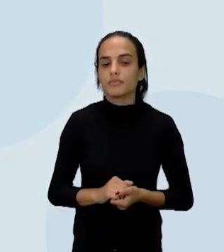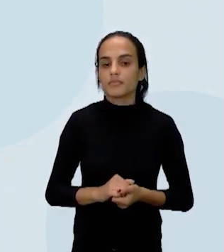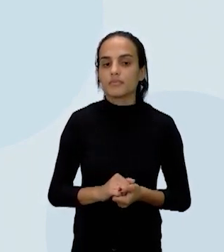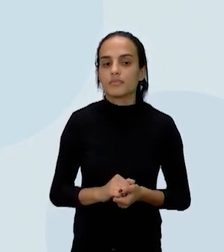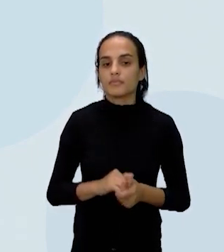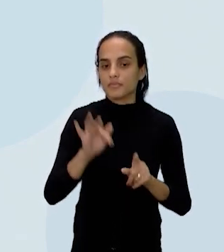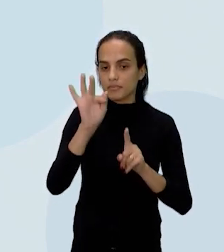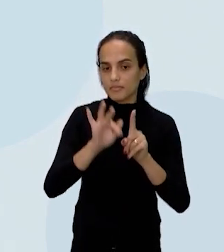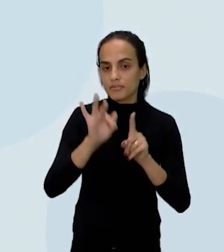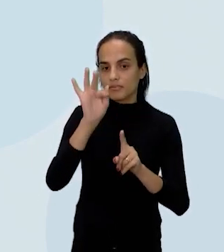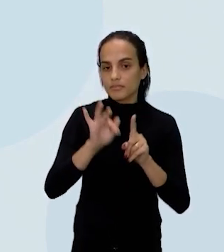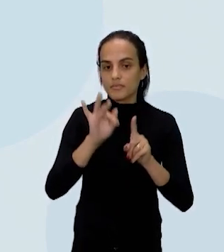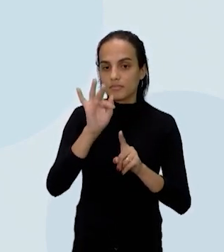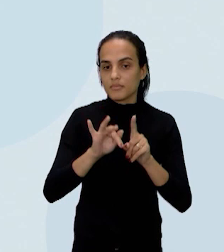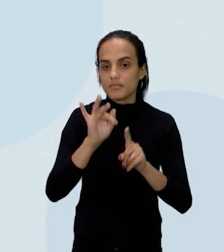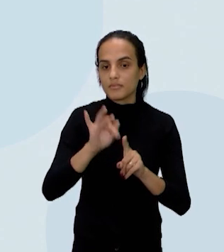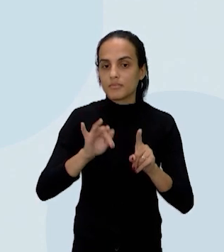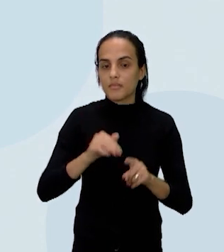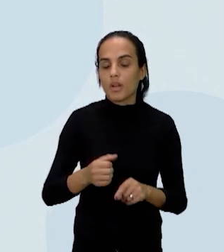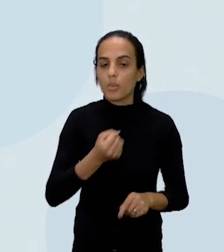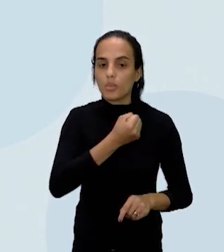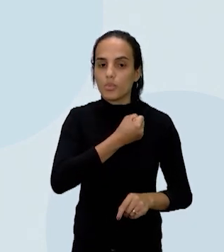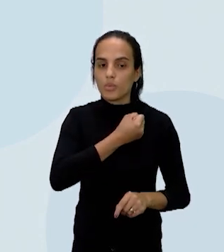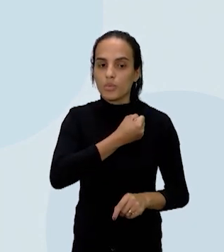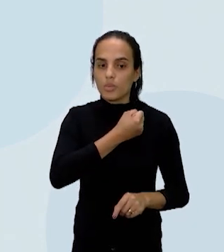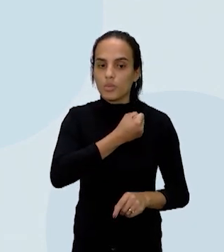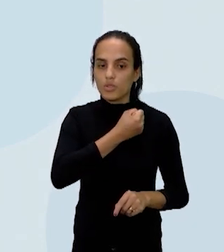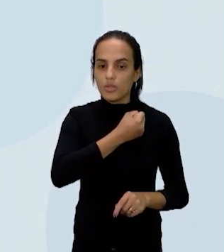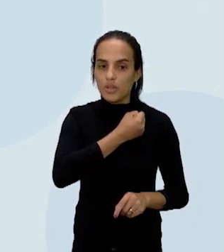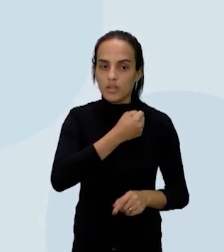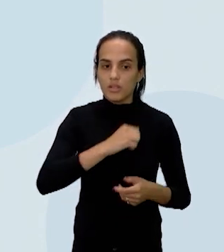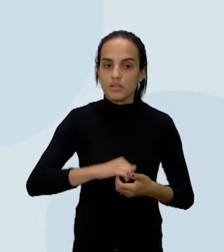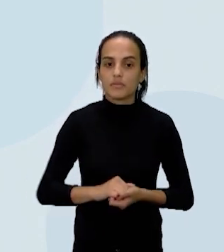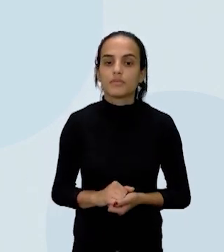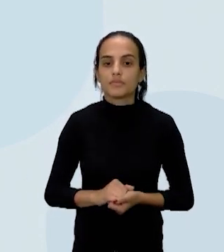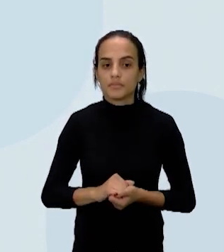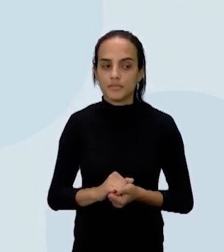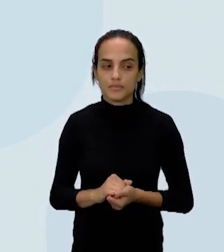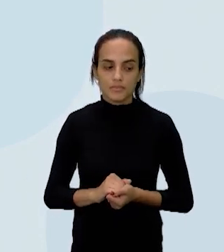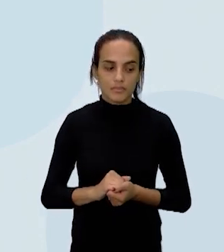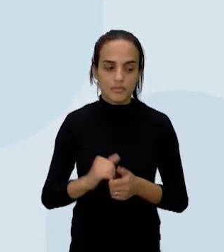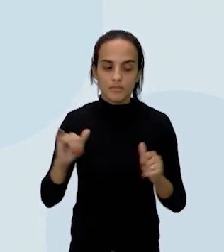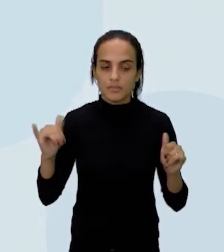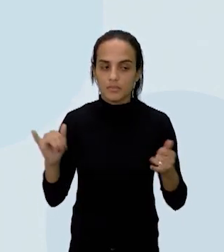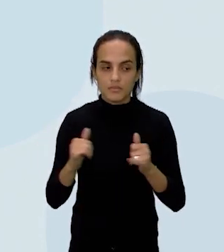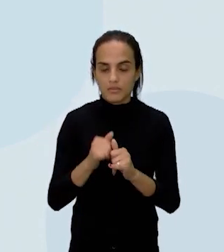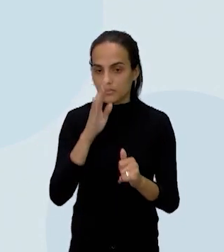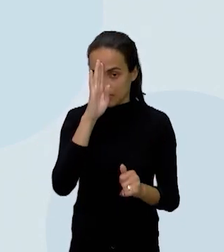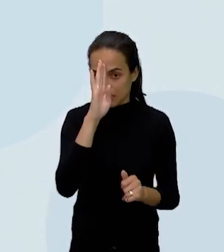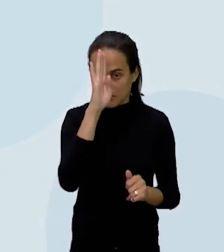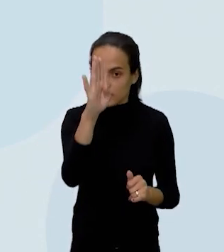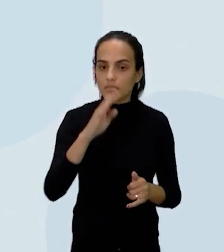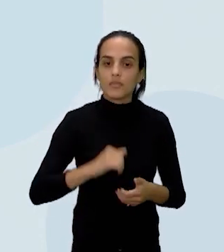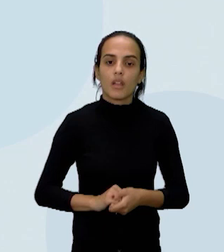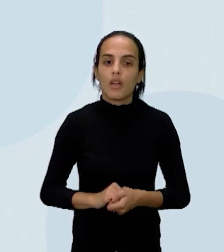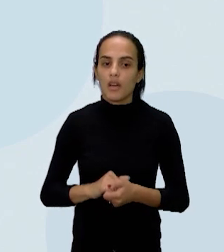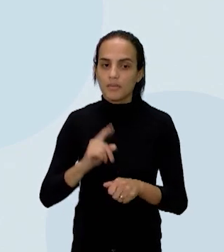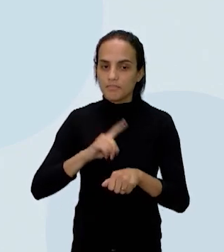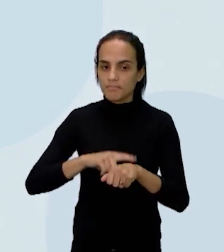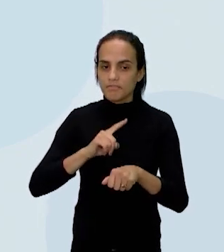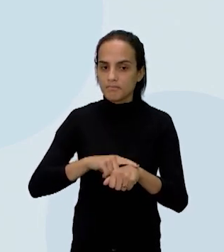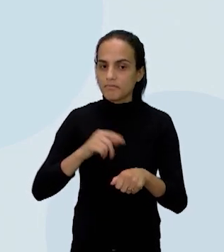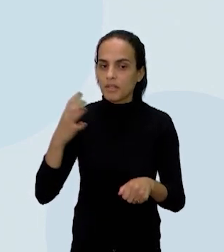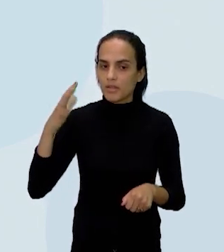Temperatura nas reações. O número de choque entre os reagentes é diretamente proporcional à velocidade na